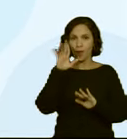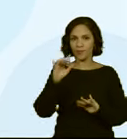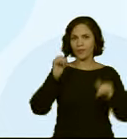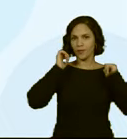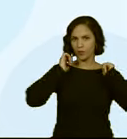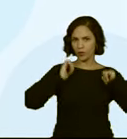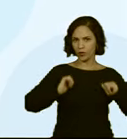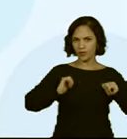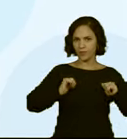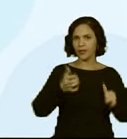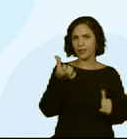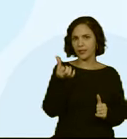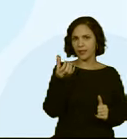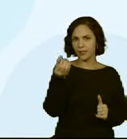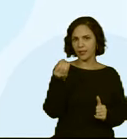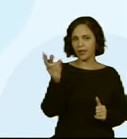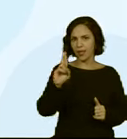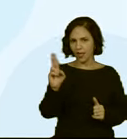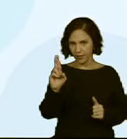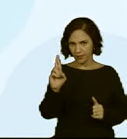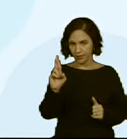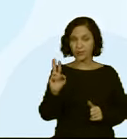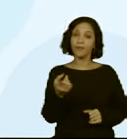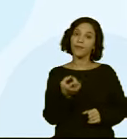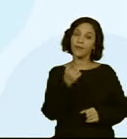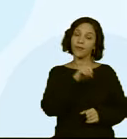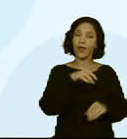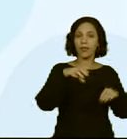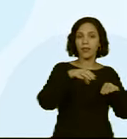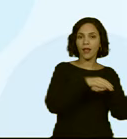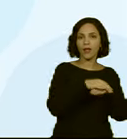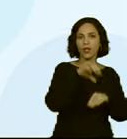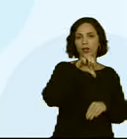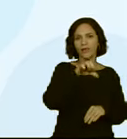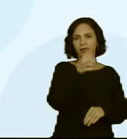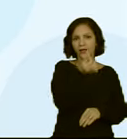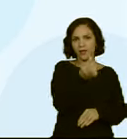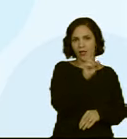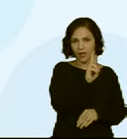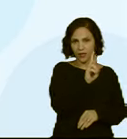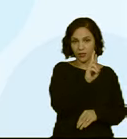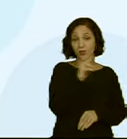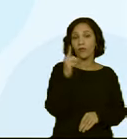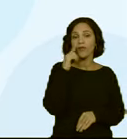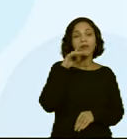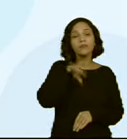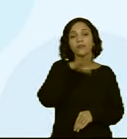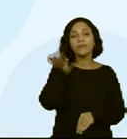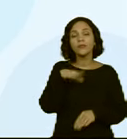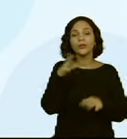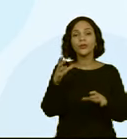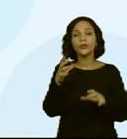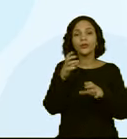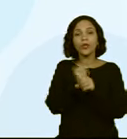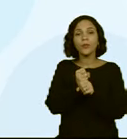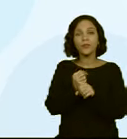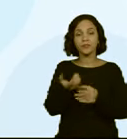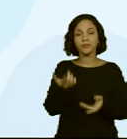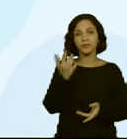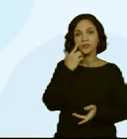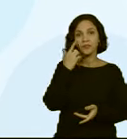mas 96 reais do tênis certo somando aqui é a gente quiser fazer essa continha